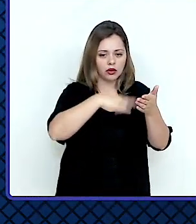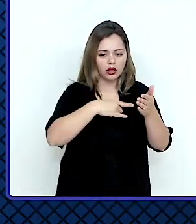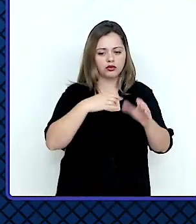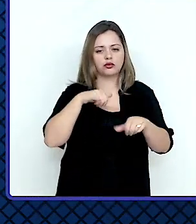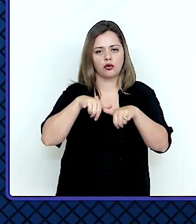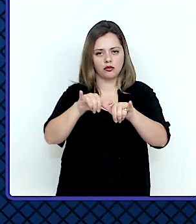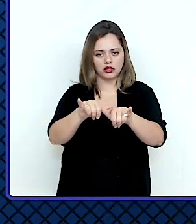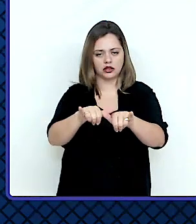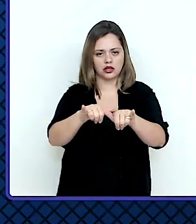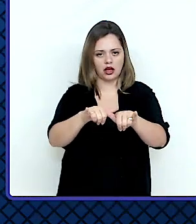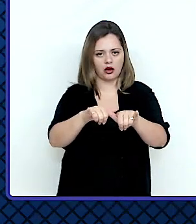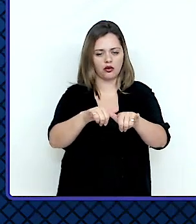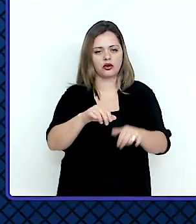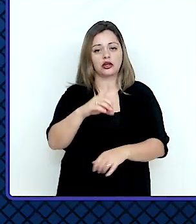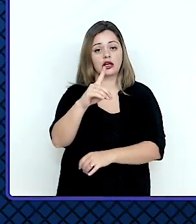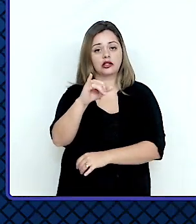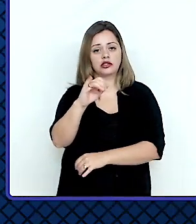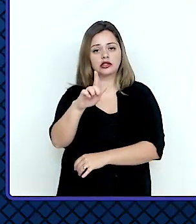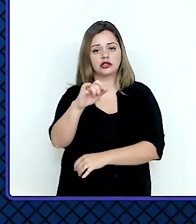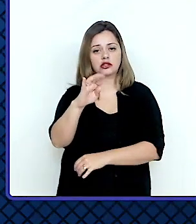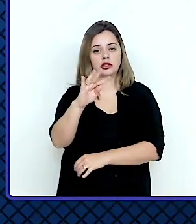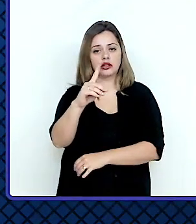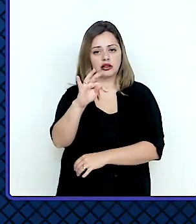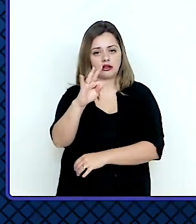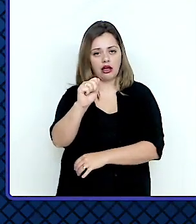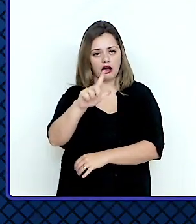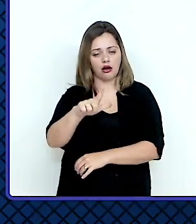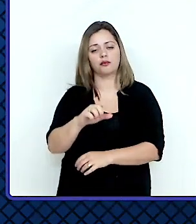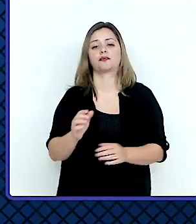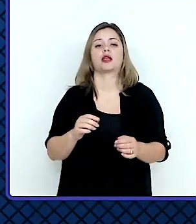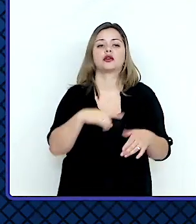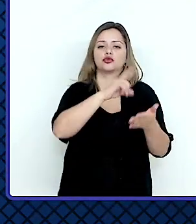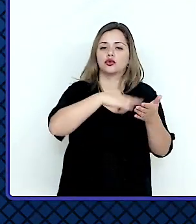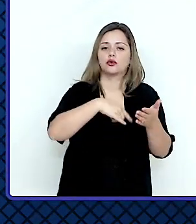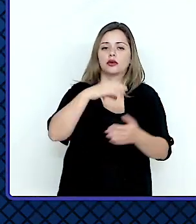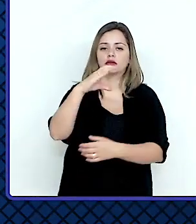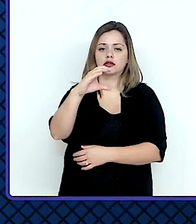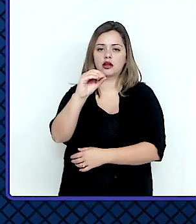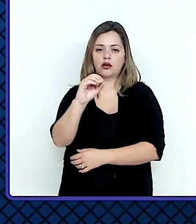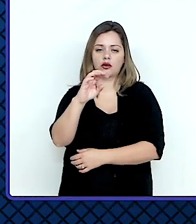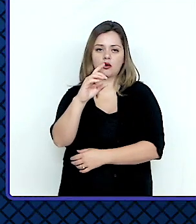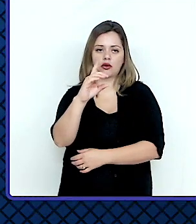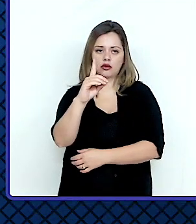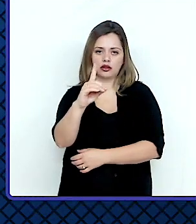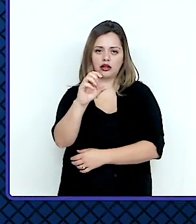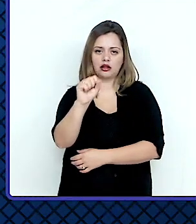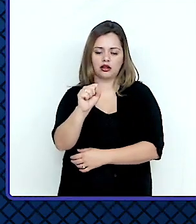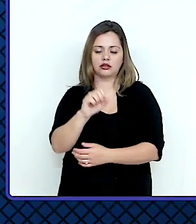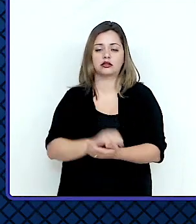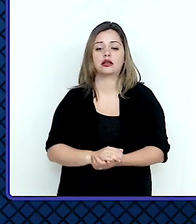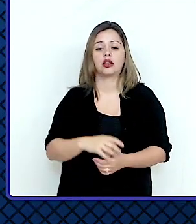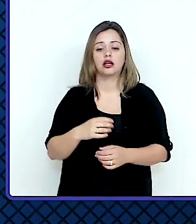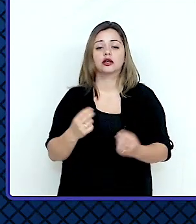digitalizados, os certificados de origem, ou CODs, nas transações comerciais entre os dois países. Tendo